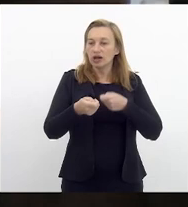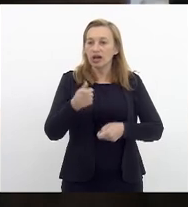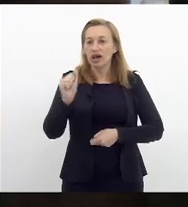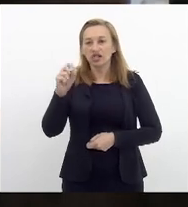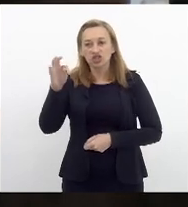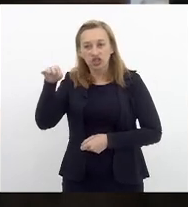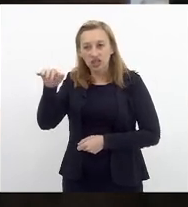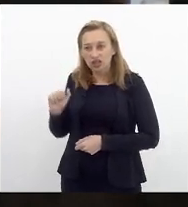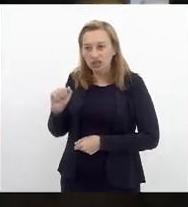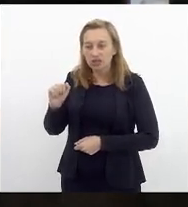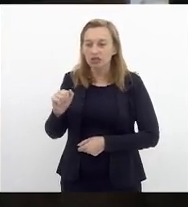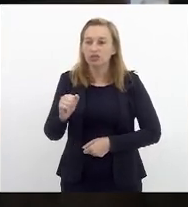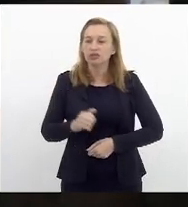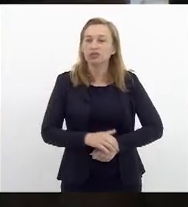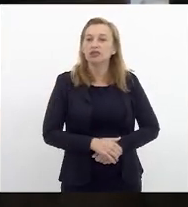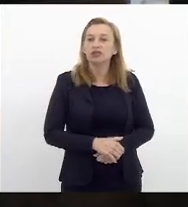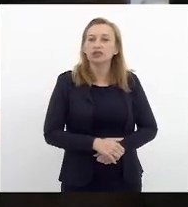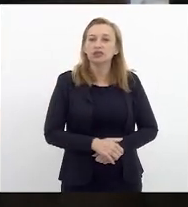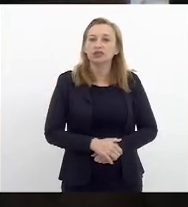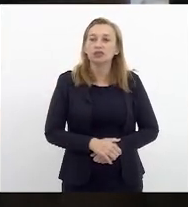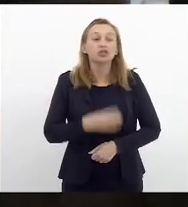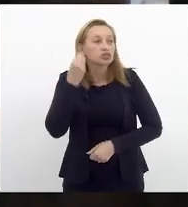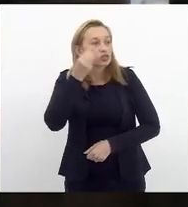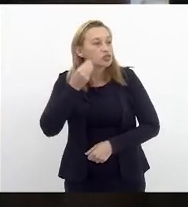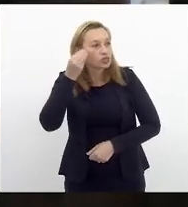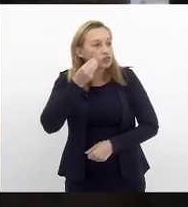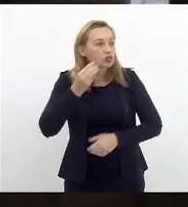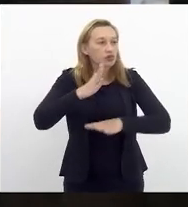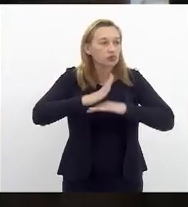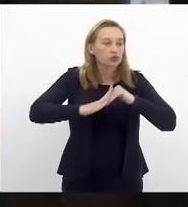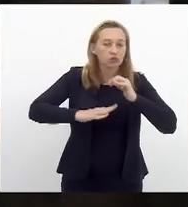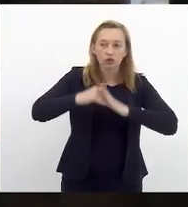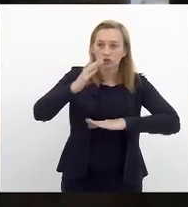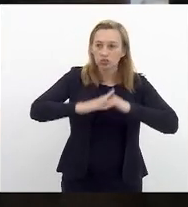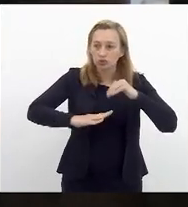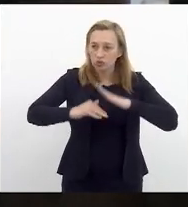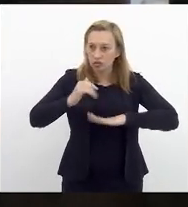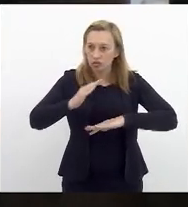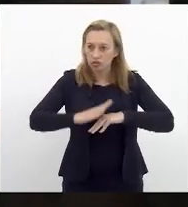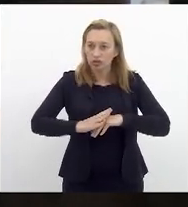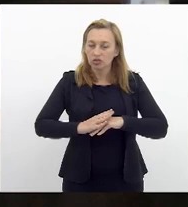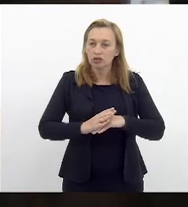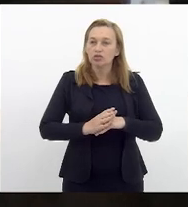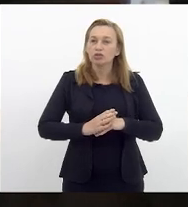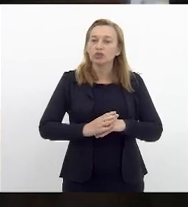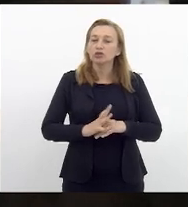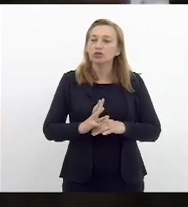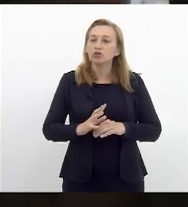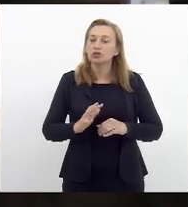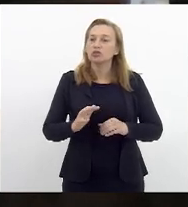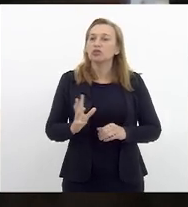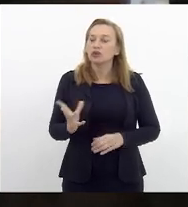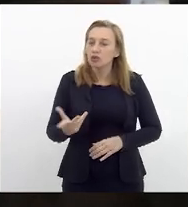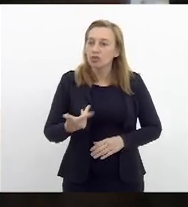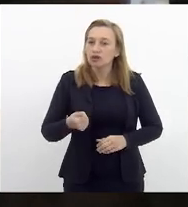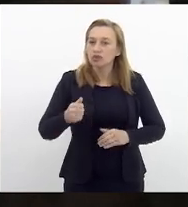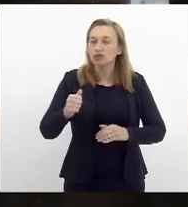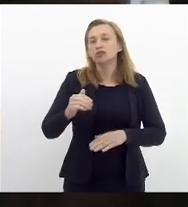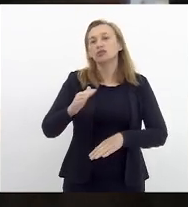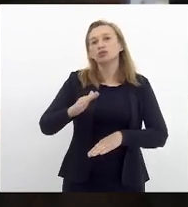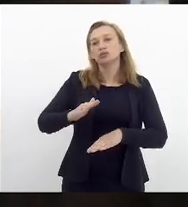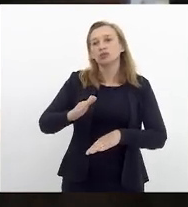Agenersa, evidenciando por experiência profissional compatível por prazo superior a 10